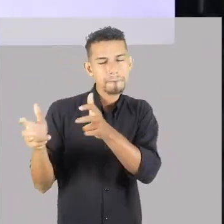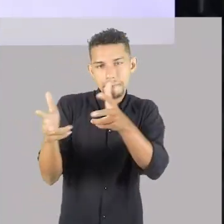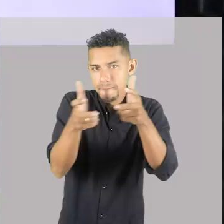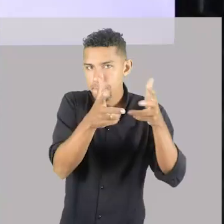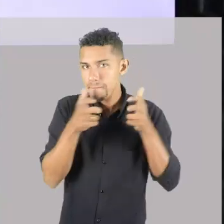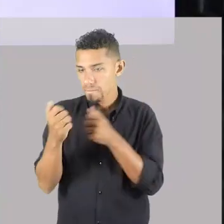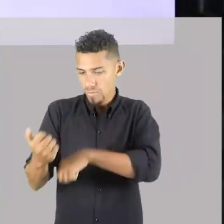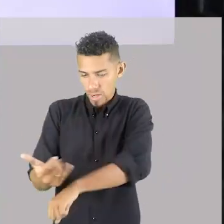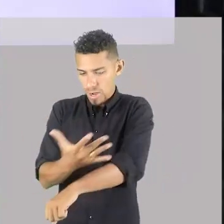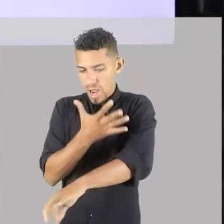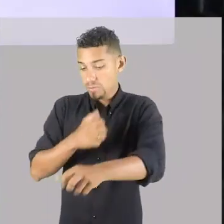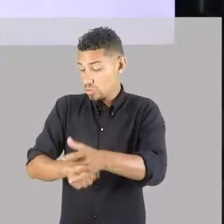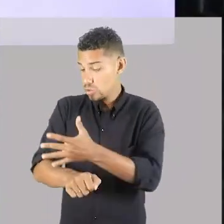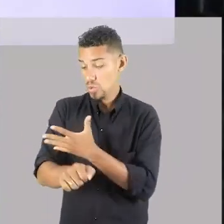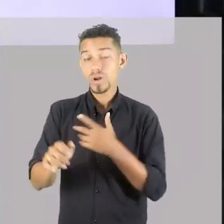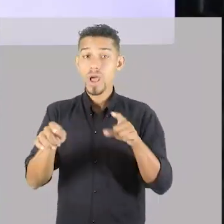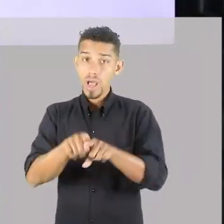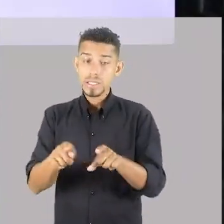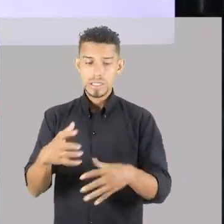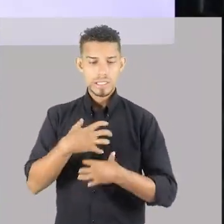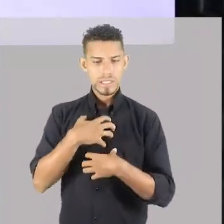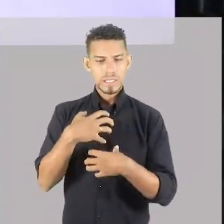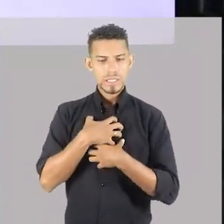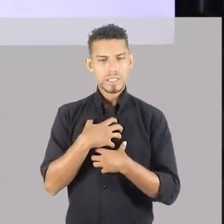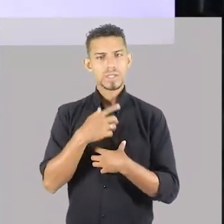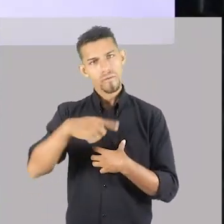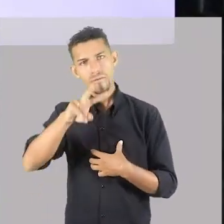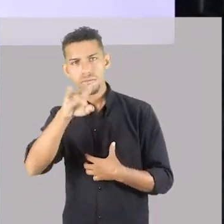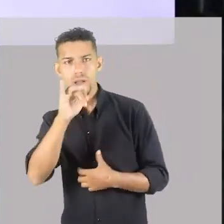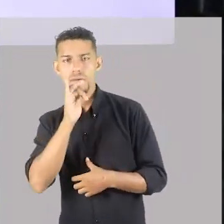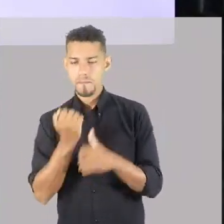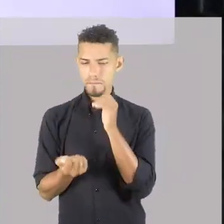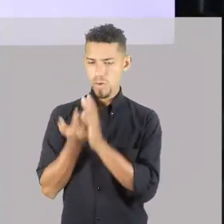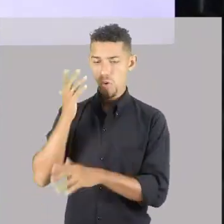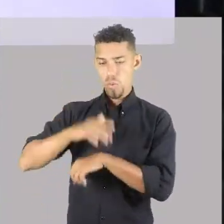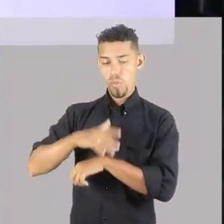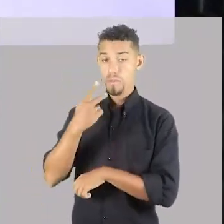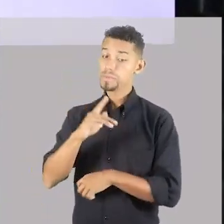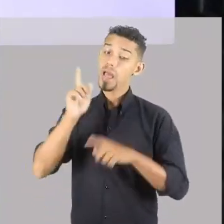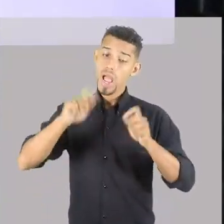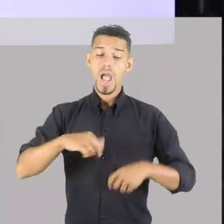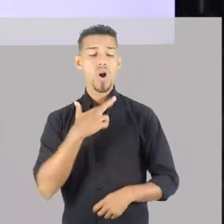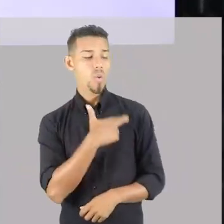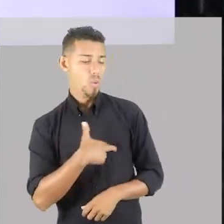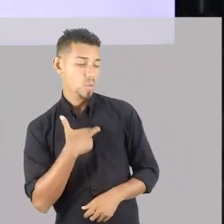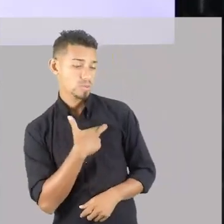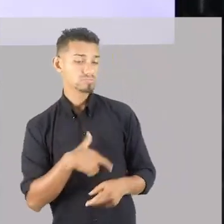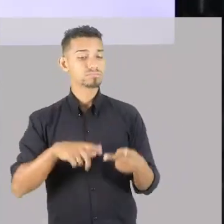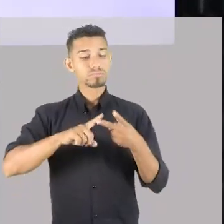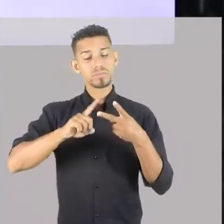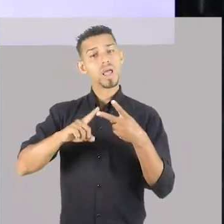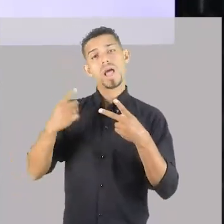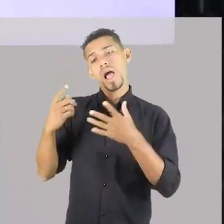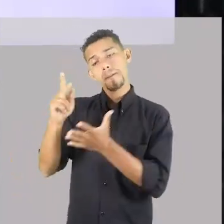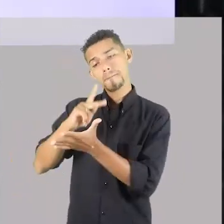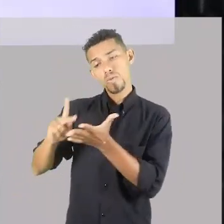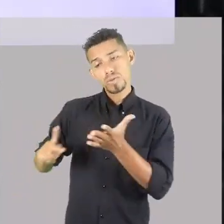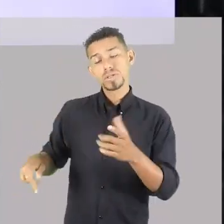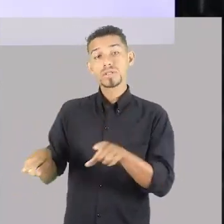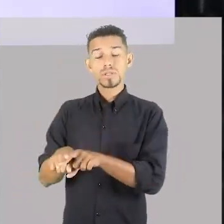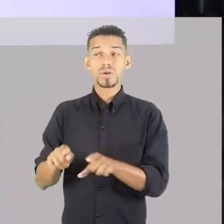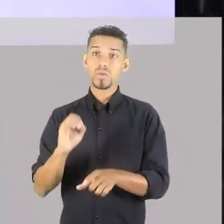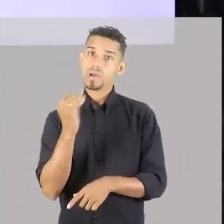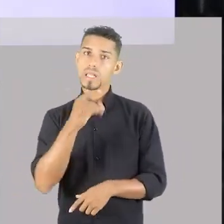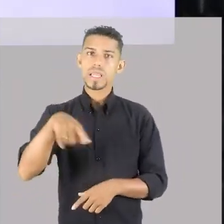percepções emocionais, né, sentimentais de quem está produzindo. Quer seja um romance, quer seja uma poesia,